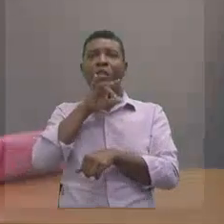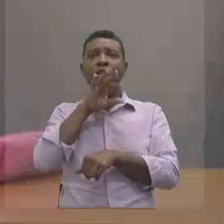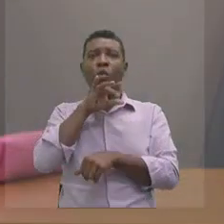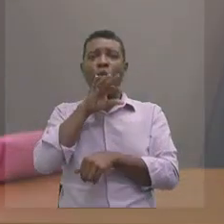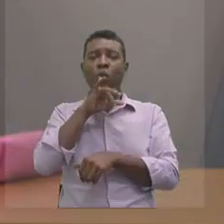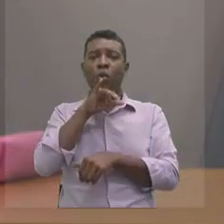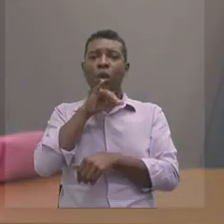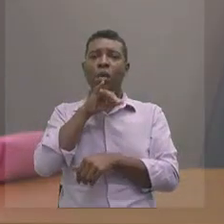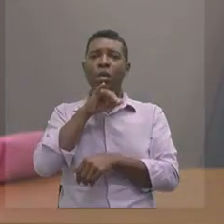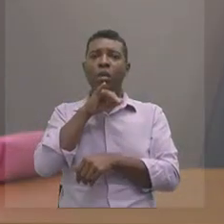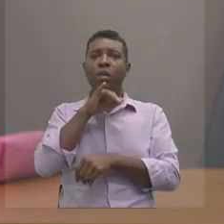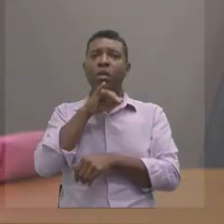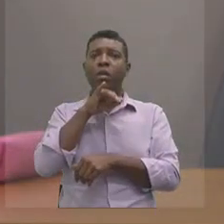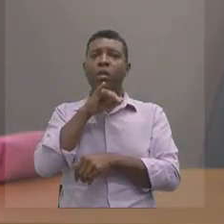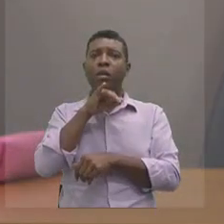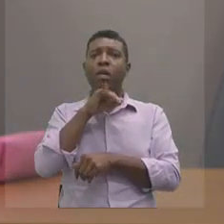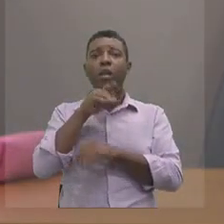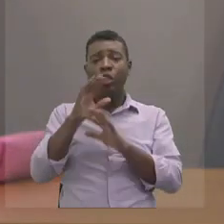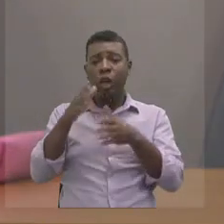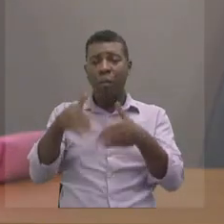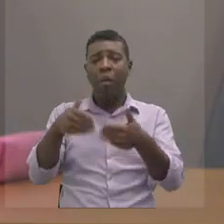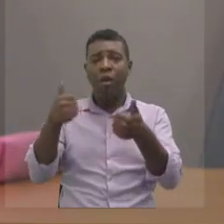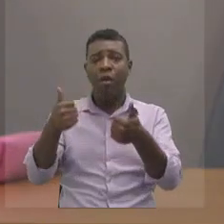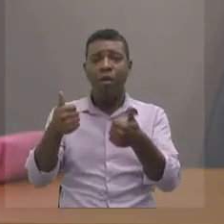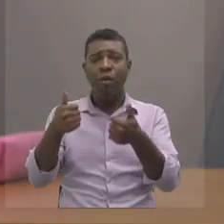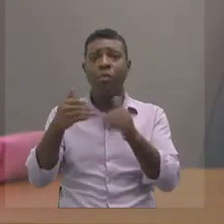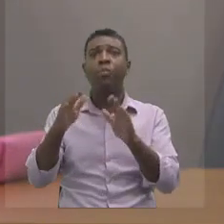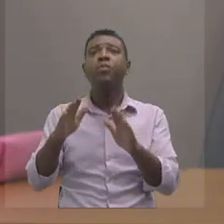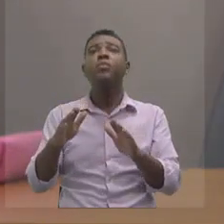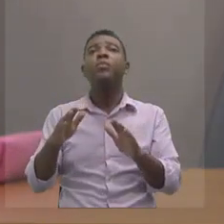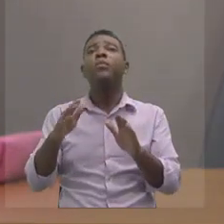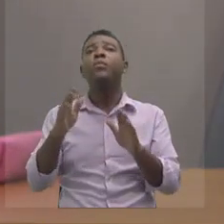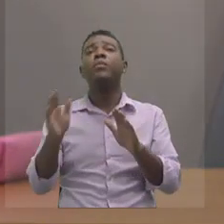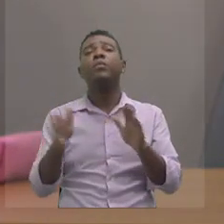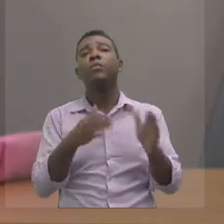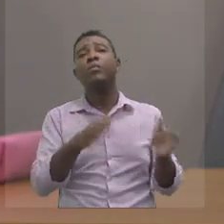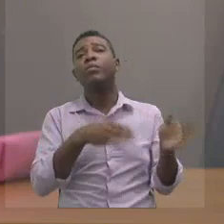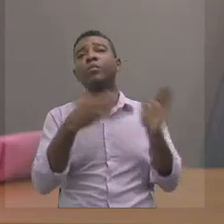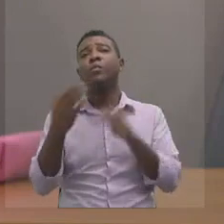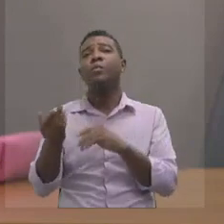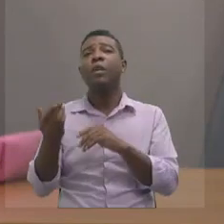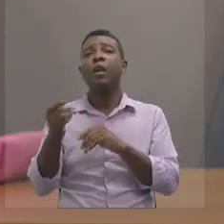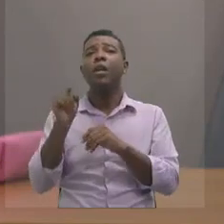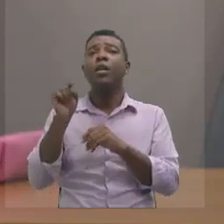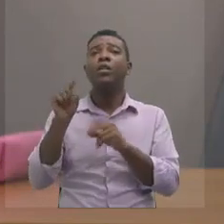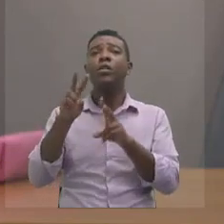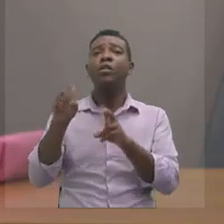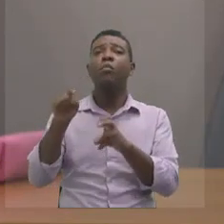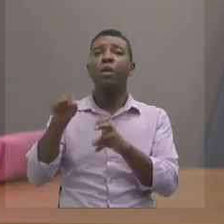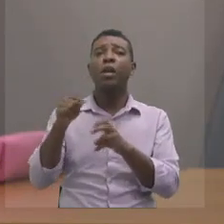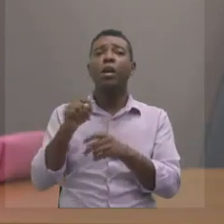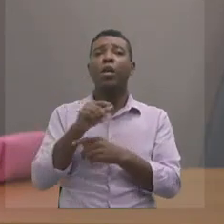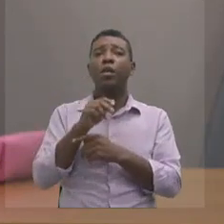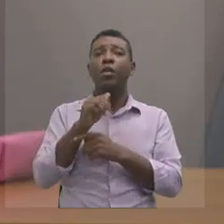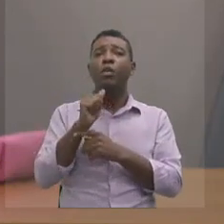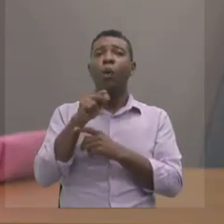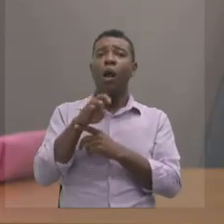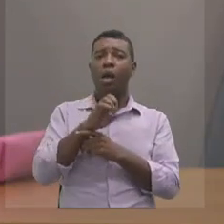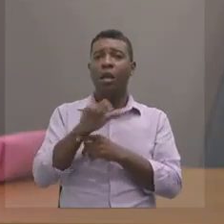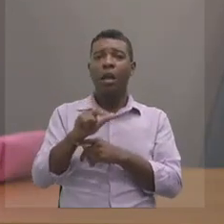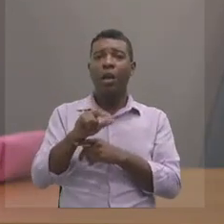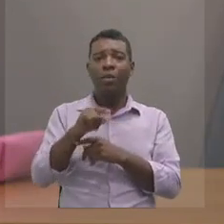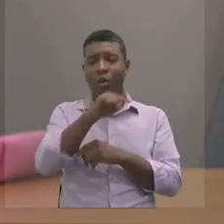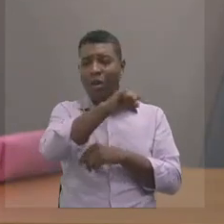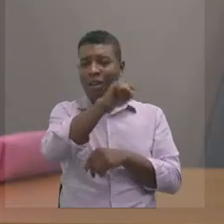ruim e que já houve um avanço em relação à questão do anel do Contorno Norte de Uberlândia